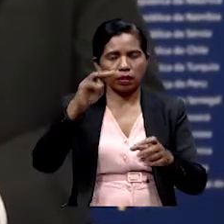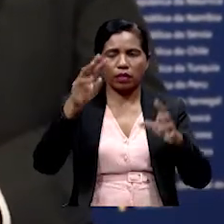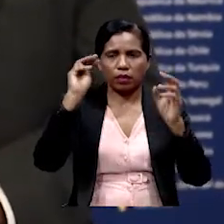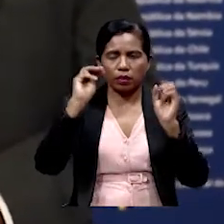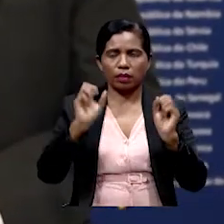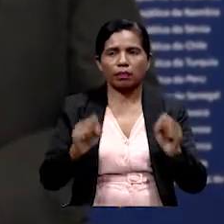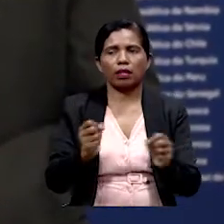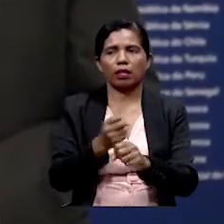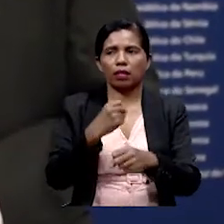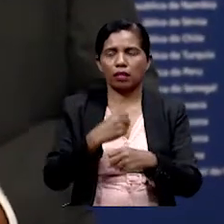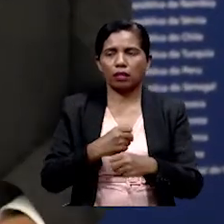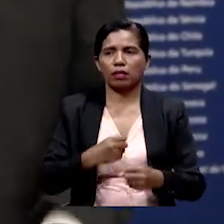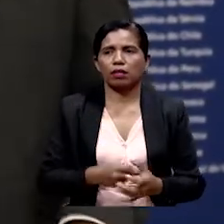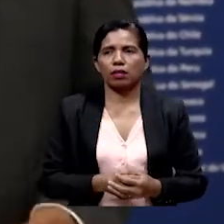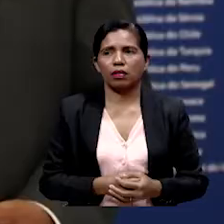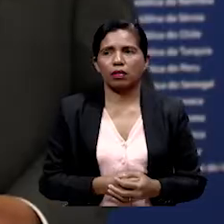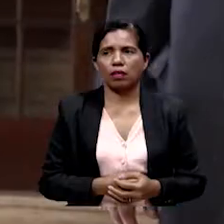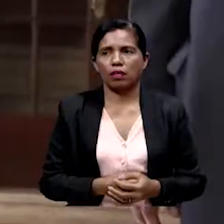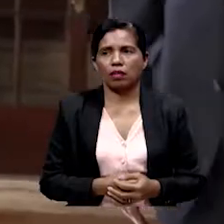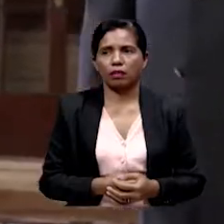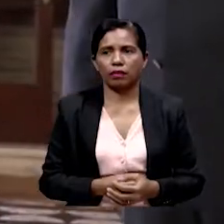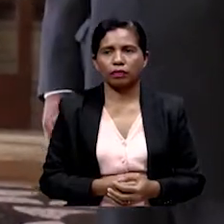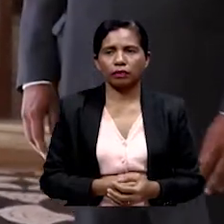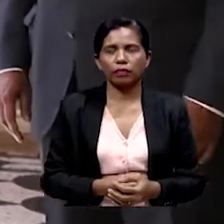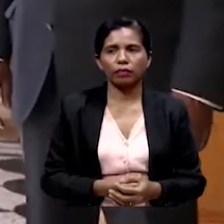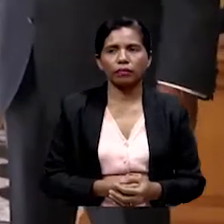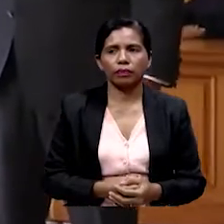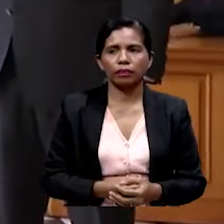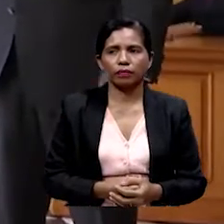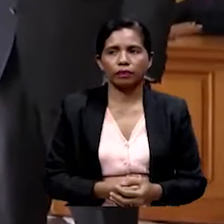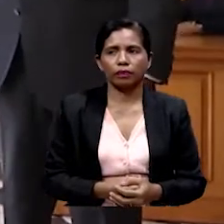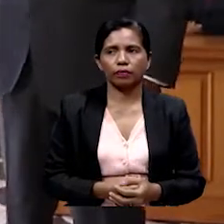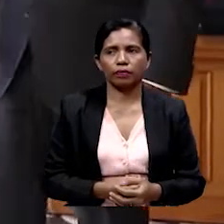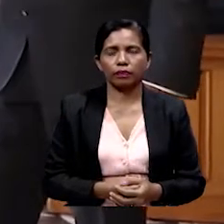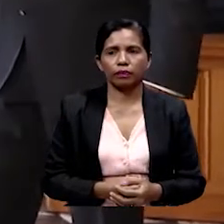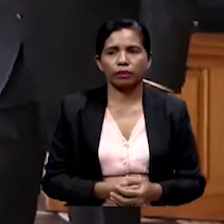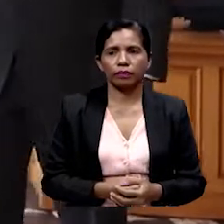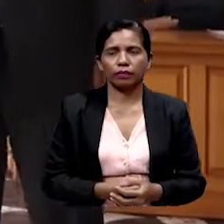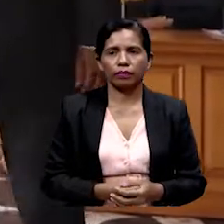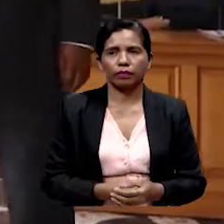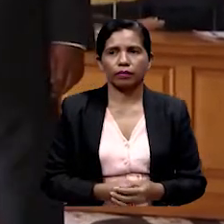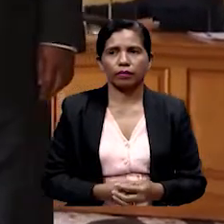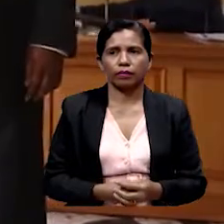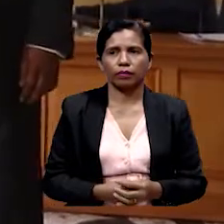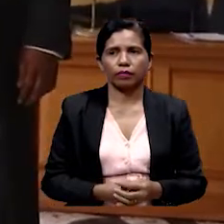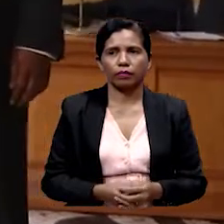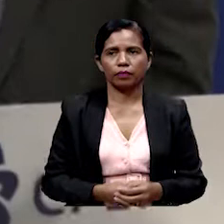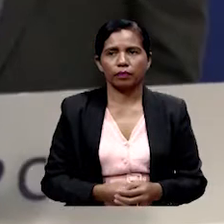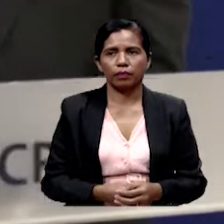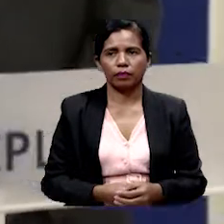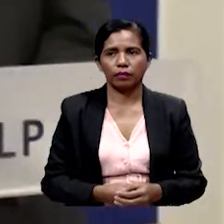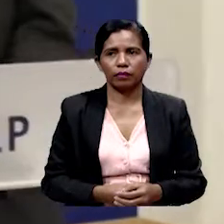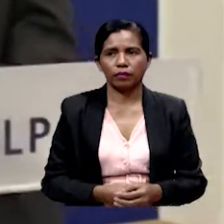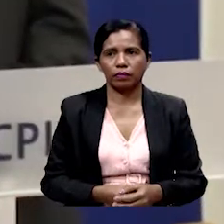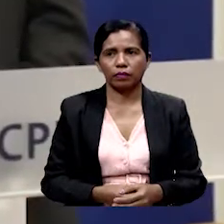fazer a sua declaração, particularmente nesta ocasião, portanto, para a nossa comunidade. Sr. Ministro, bom